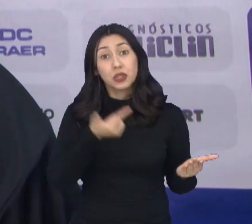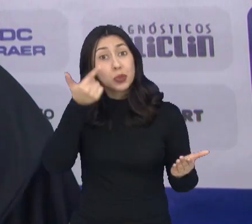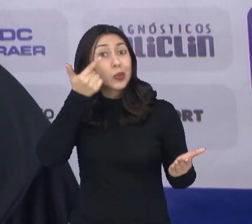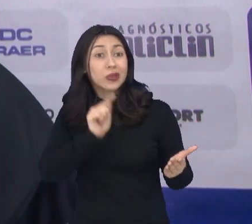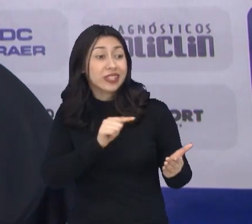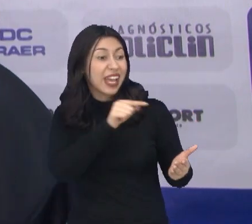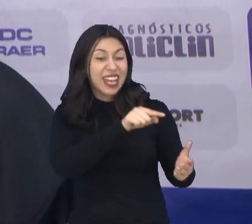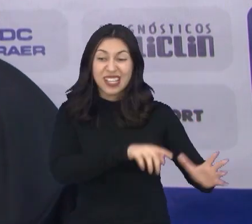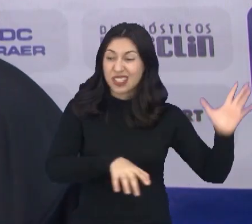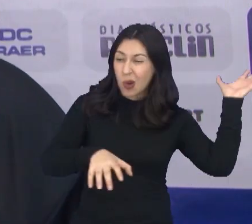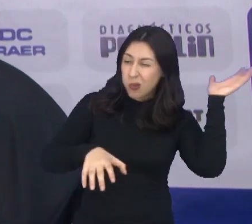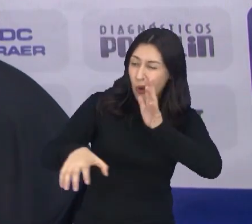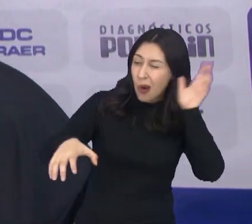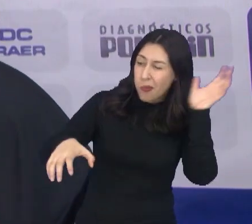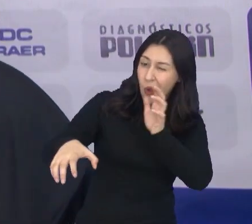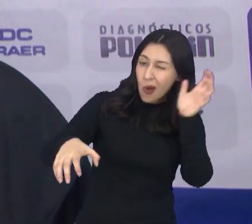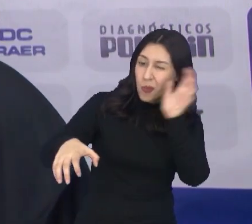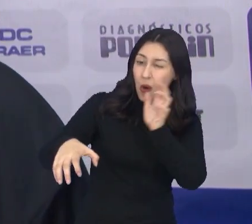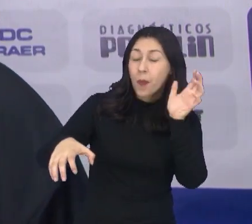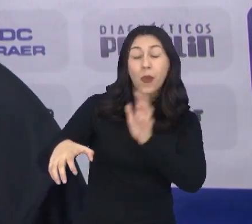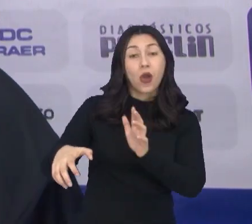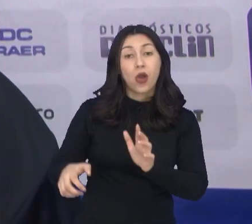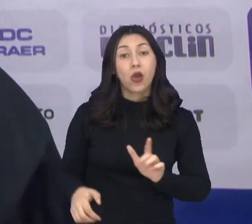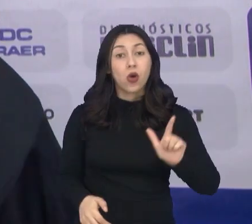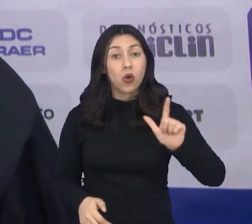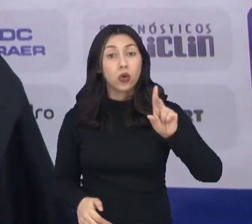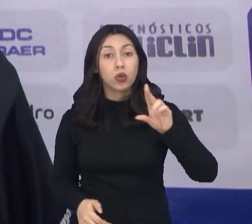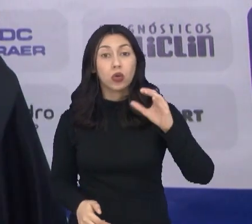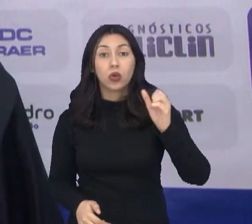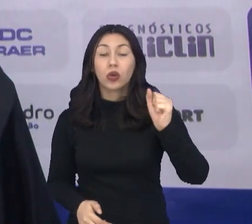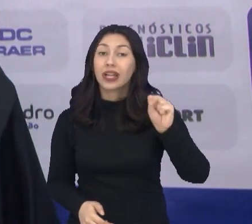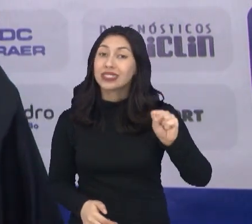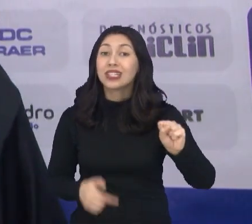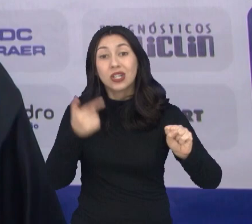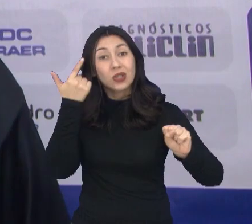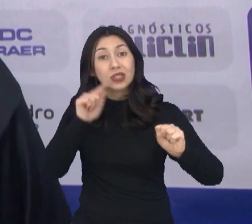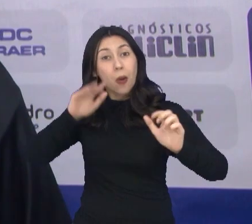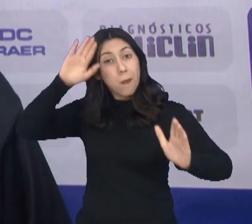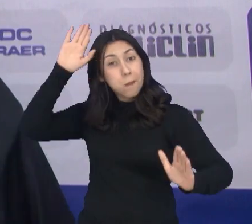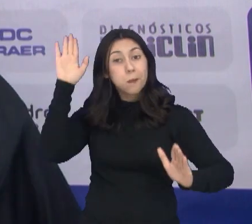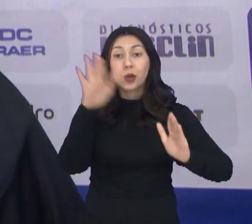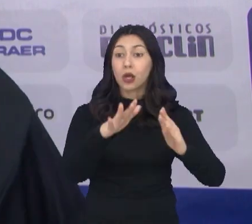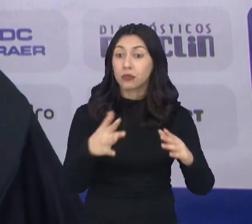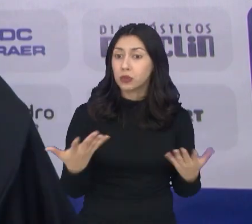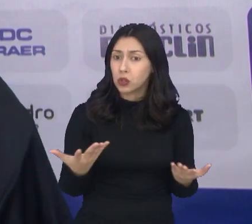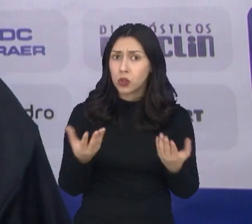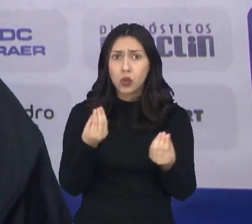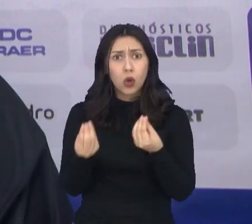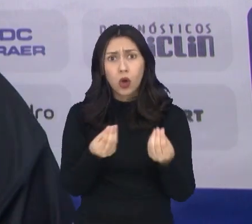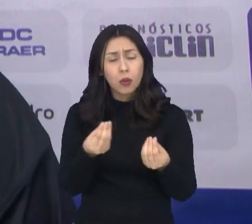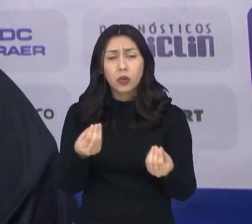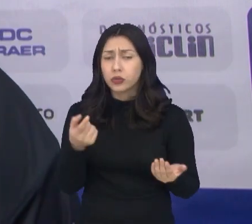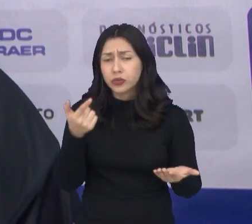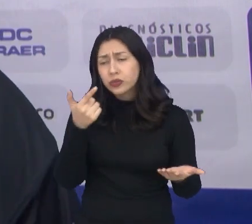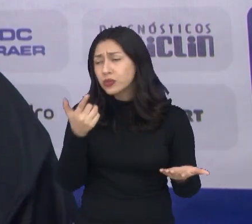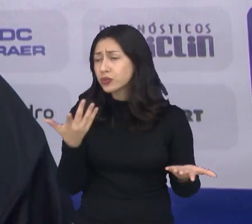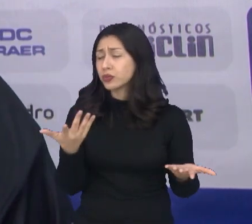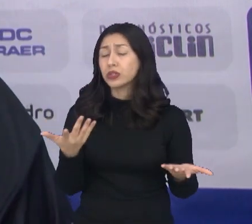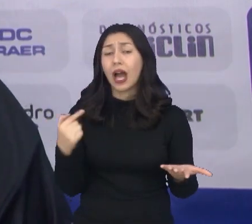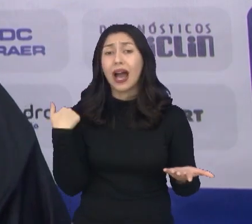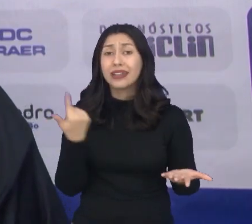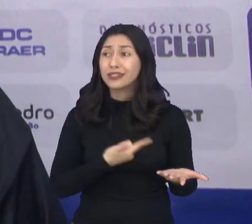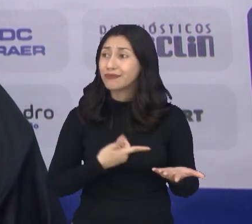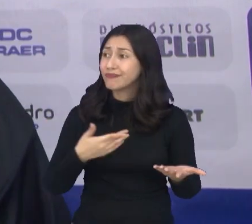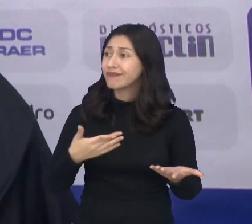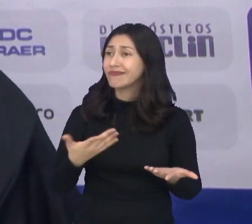a forçar. O Lucas acertou um saque no Douglas ali, nas costas do Douglas, que não é o normal. Então a gente deixou